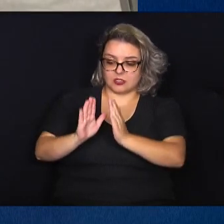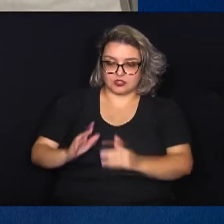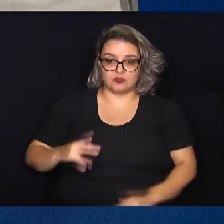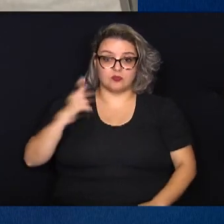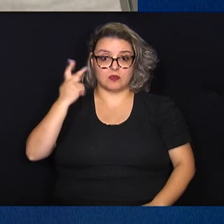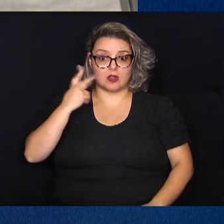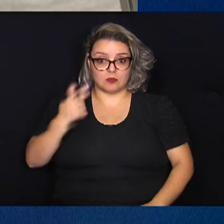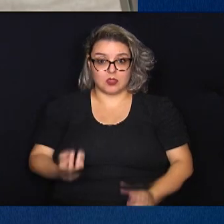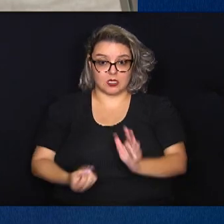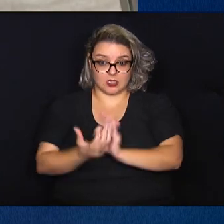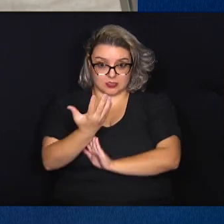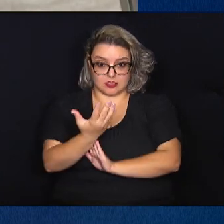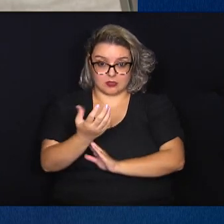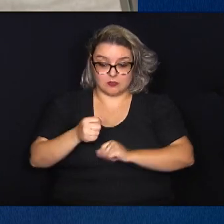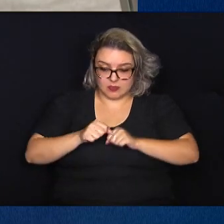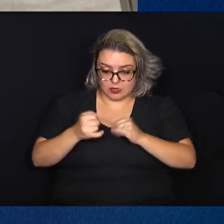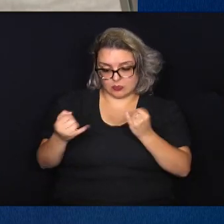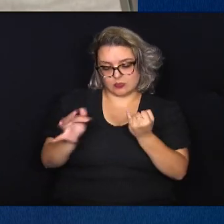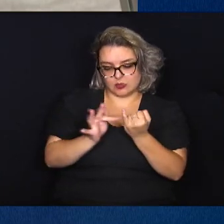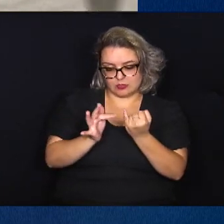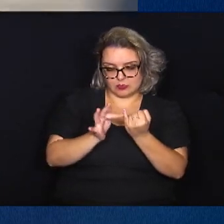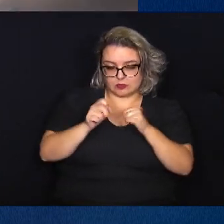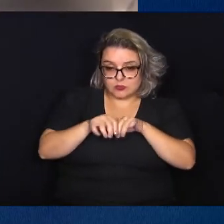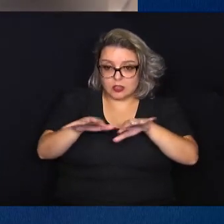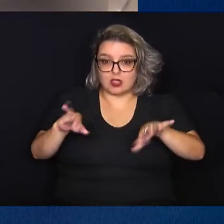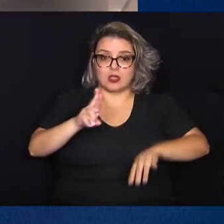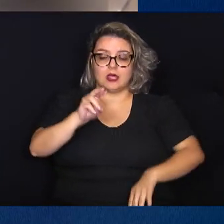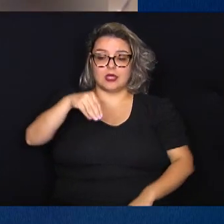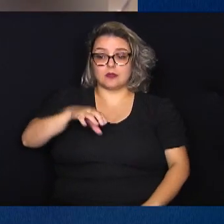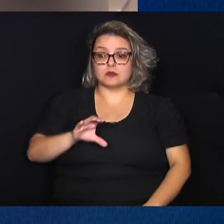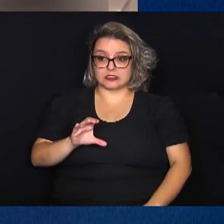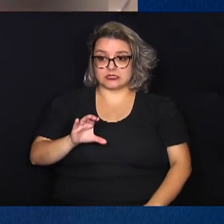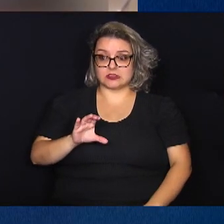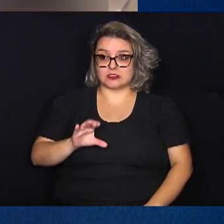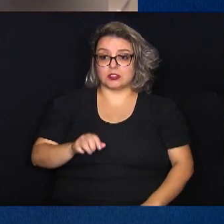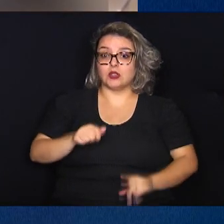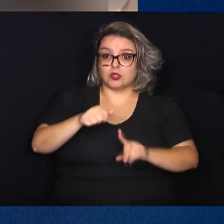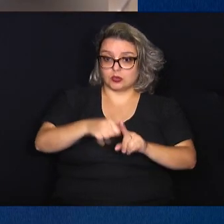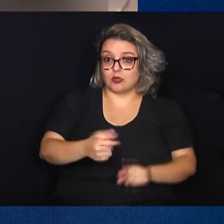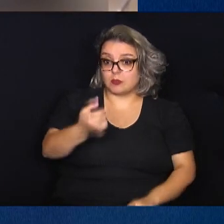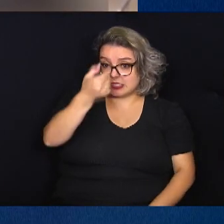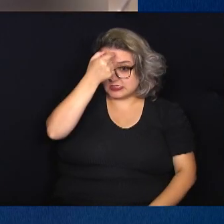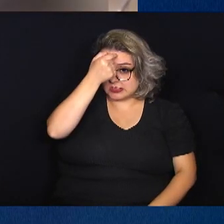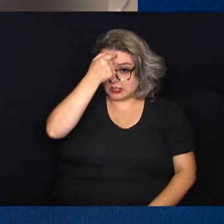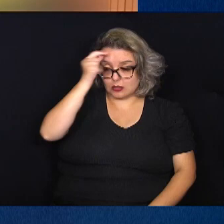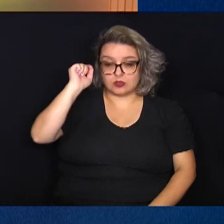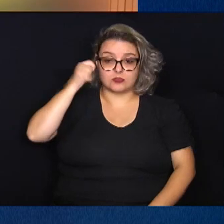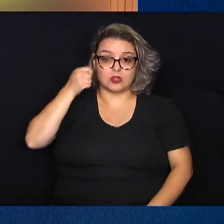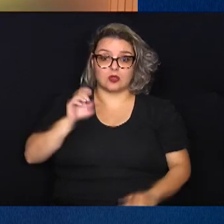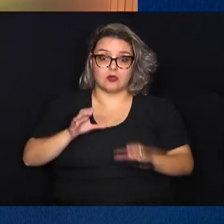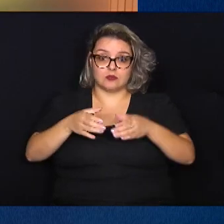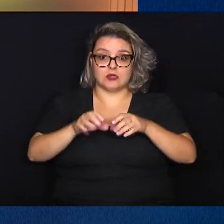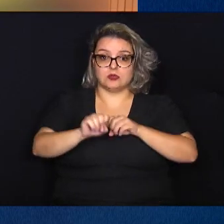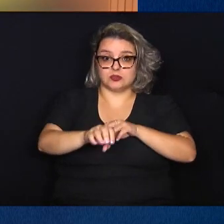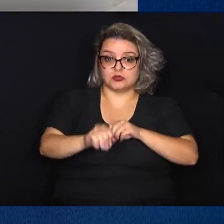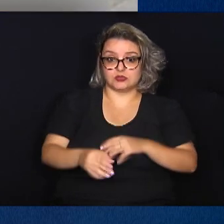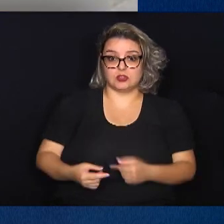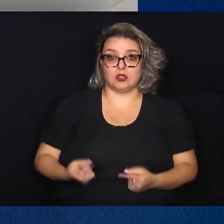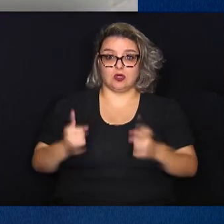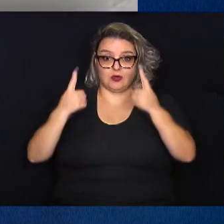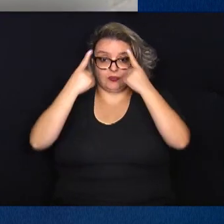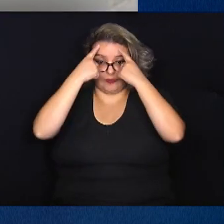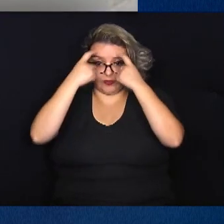pela expansão do Instituto Federal na RMC. No mês da Consciência Negra, a Comissão de Educação discute violência